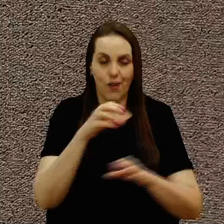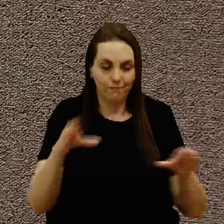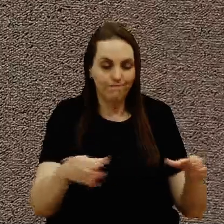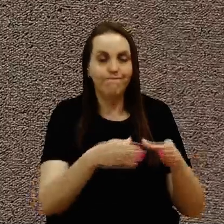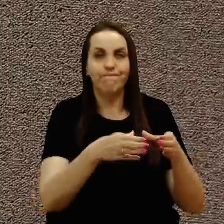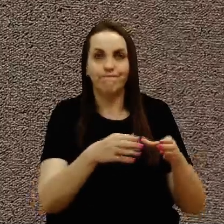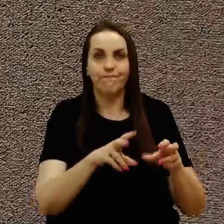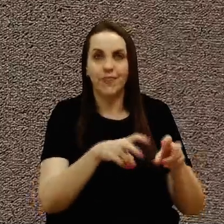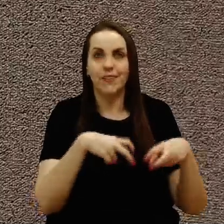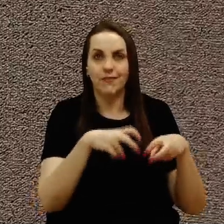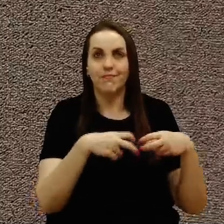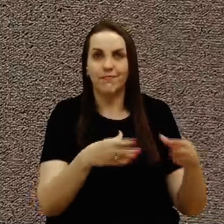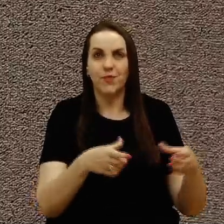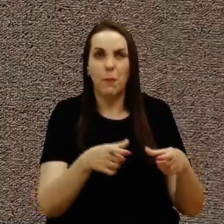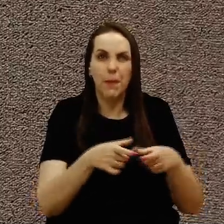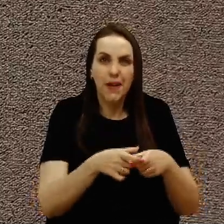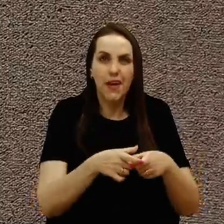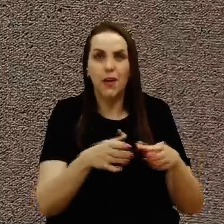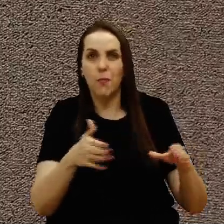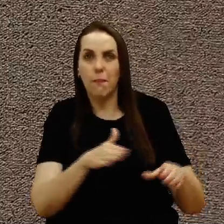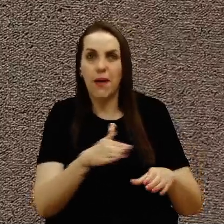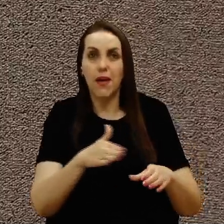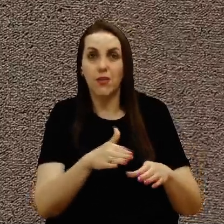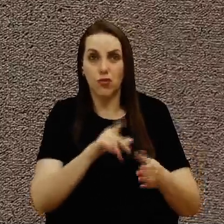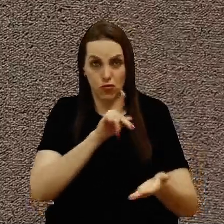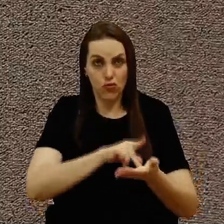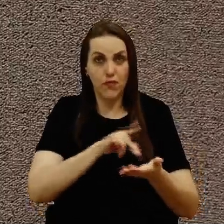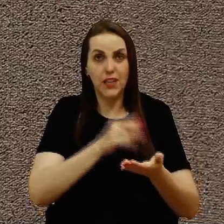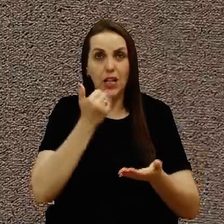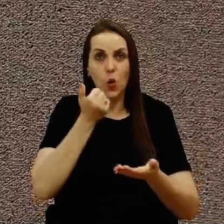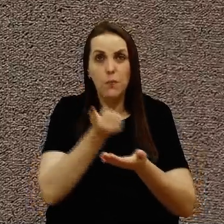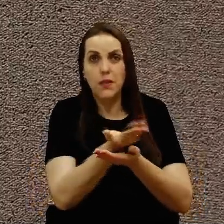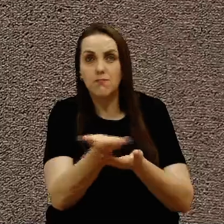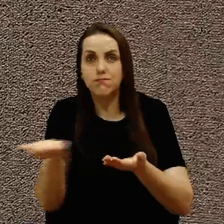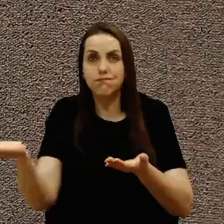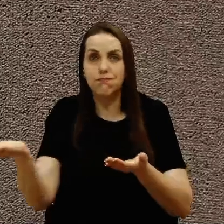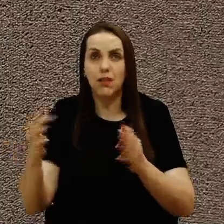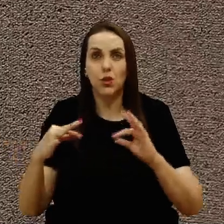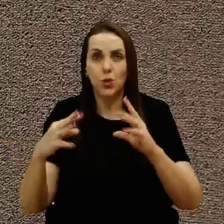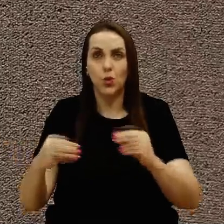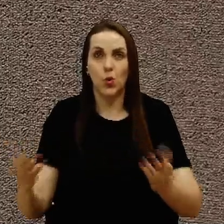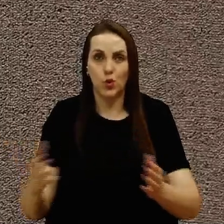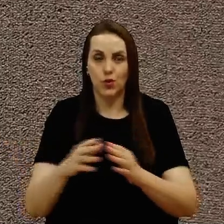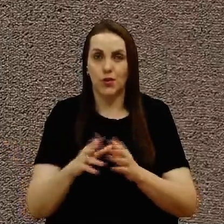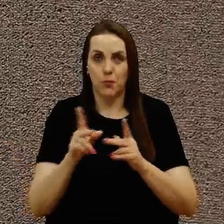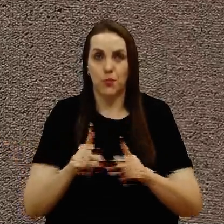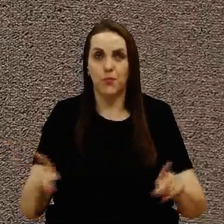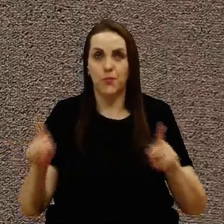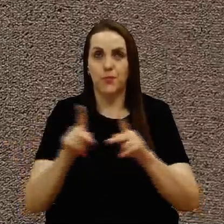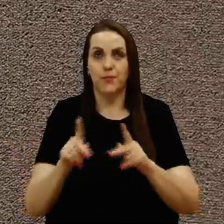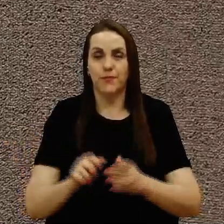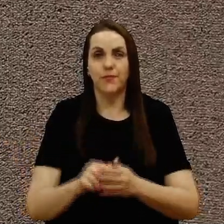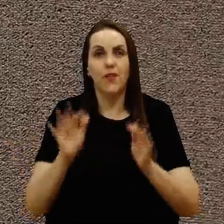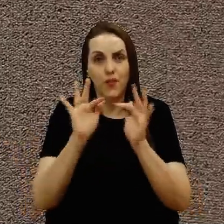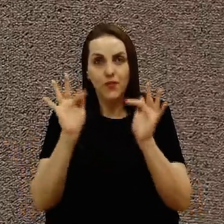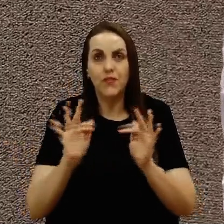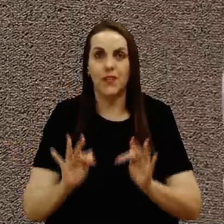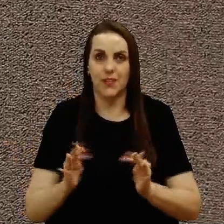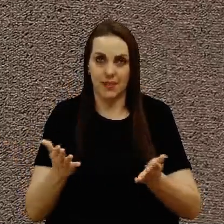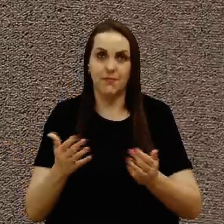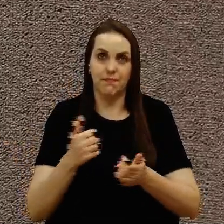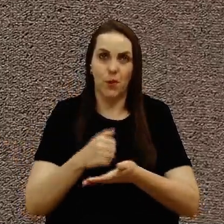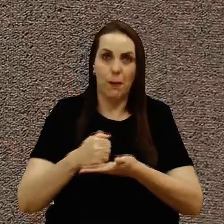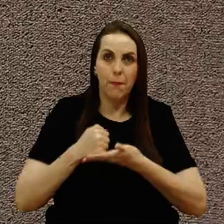aquele que realmente traz a comida para o prato de todos os cidadãos aqui, nos deixa realmente muito feliz. Ontem, por exemplo, foi um